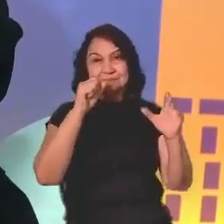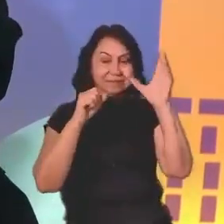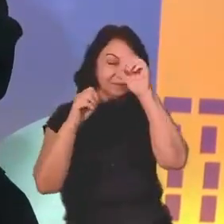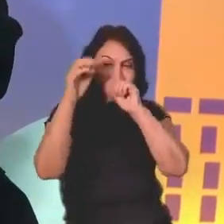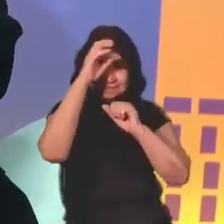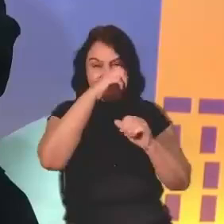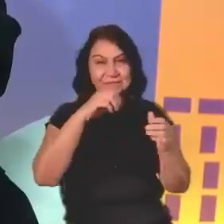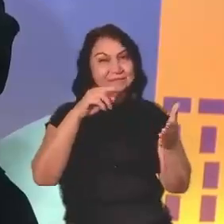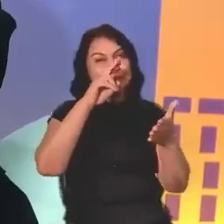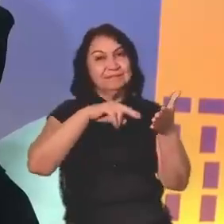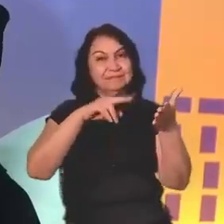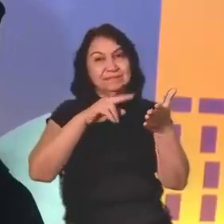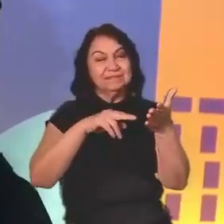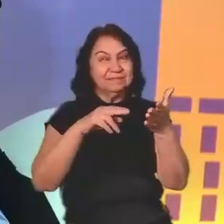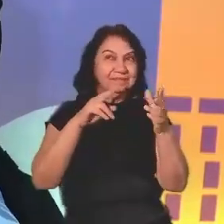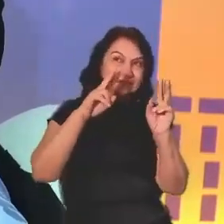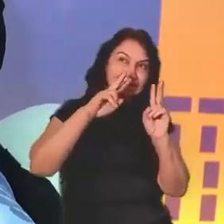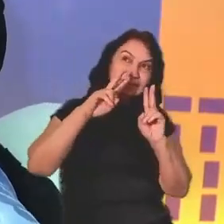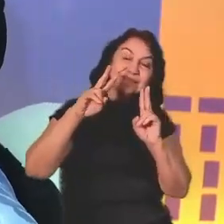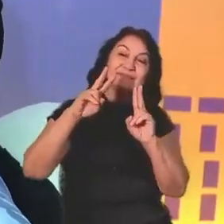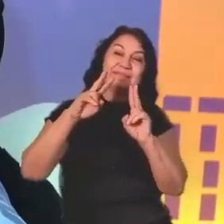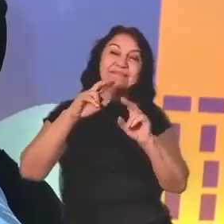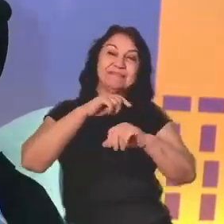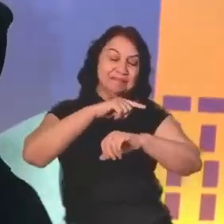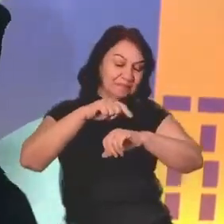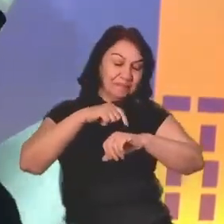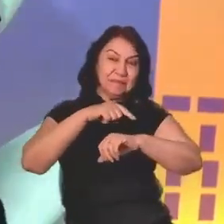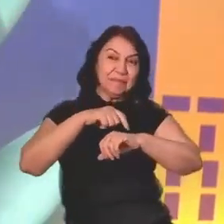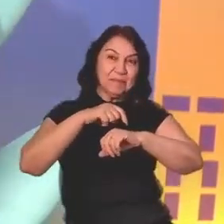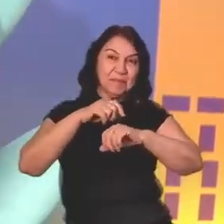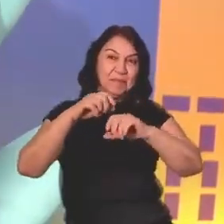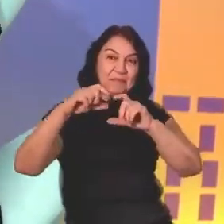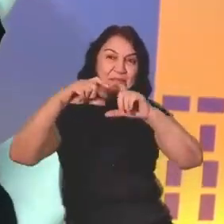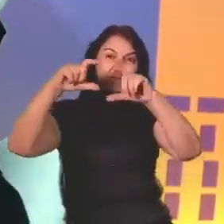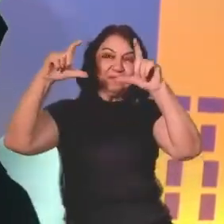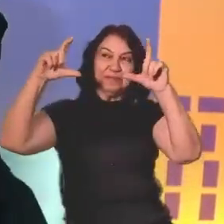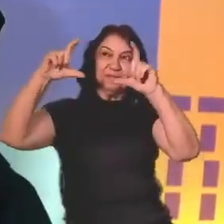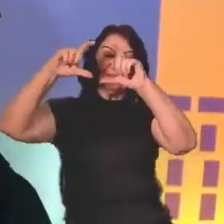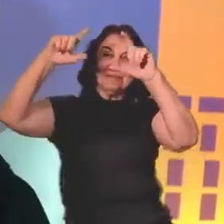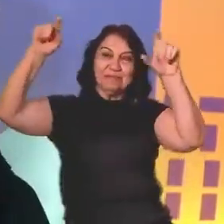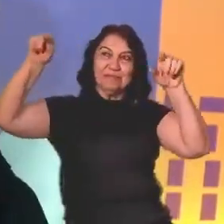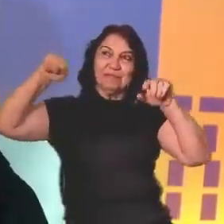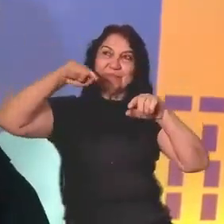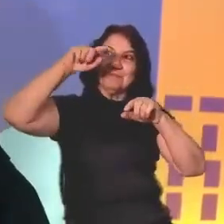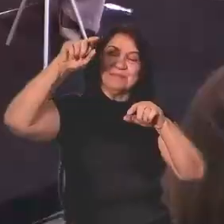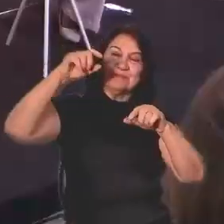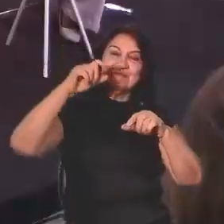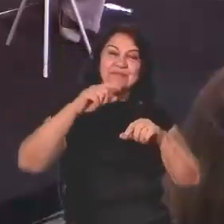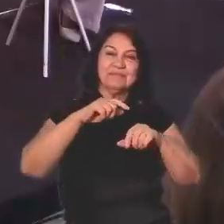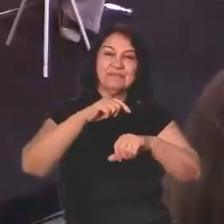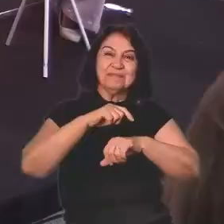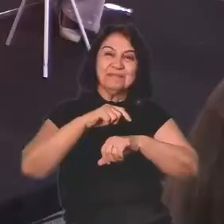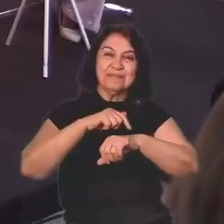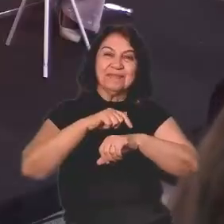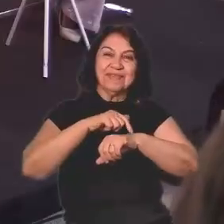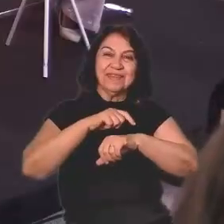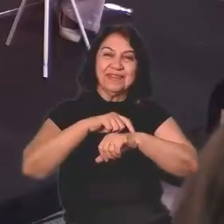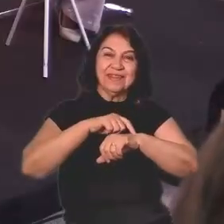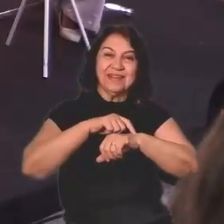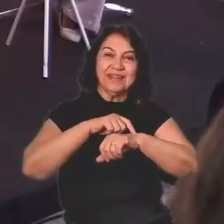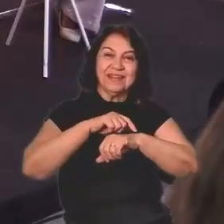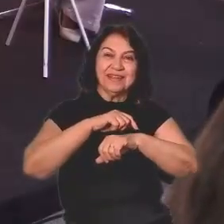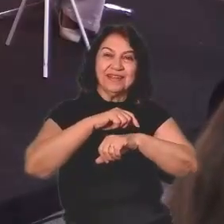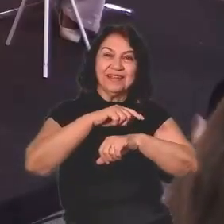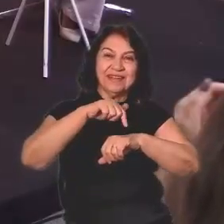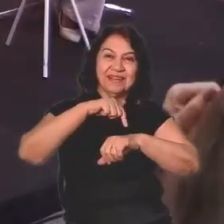no relógio, que tinha aqueles antigos de ponteiro. Desculpa, gente.